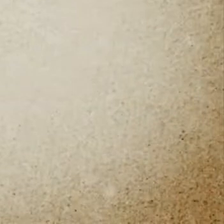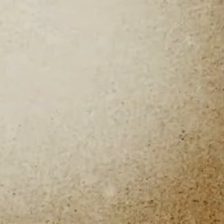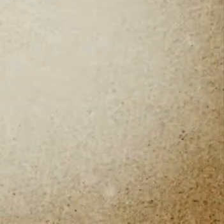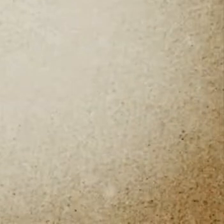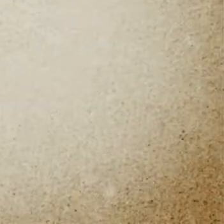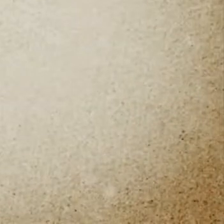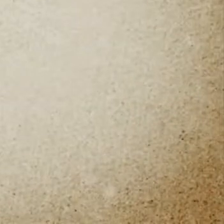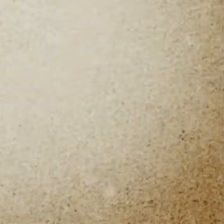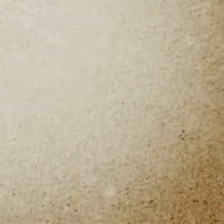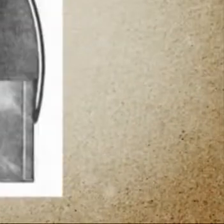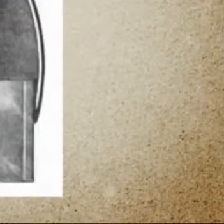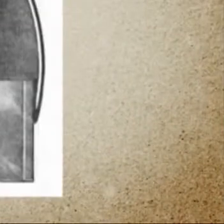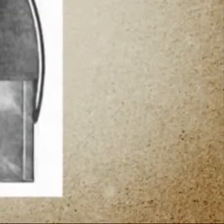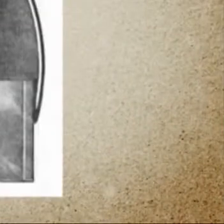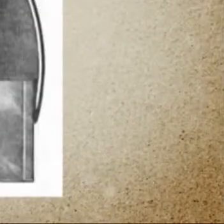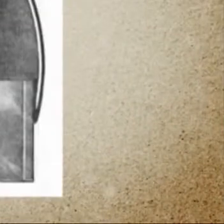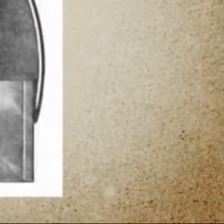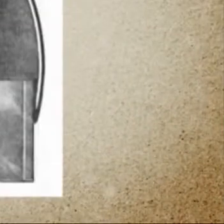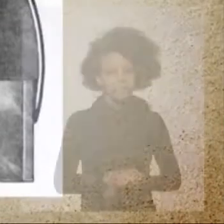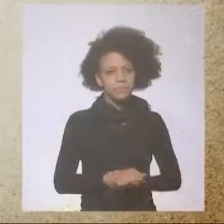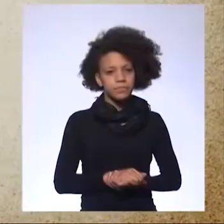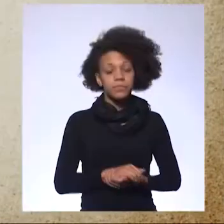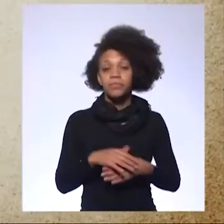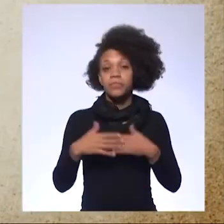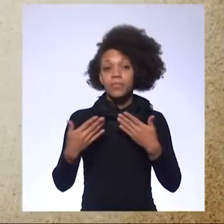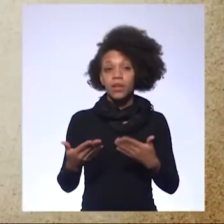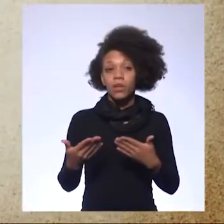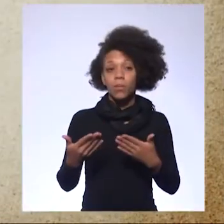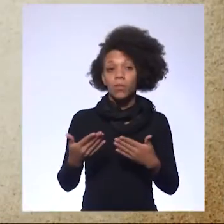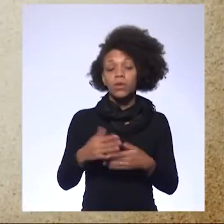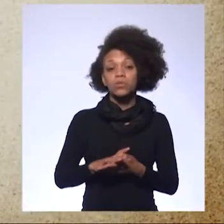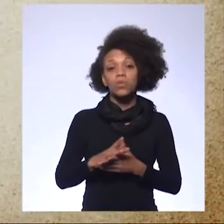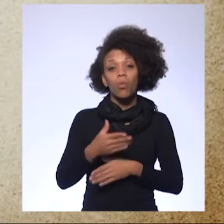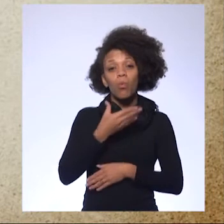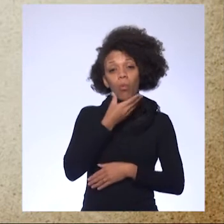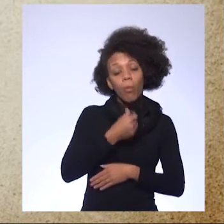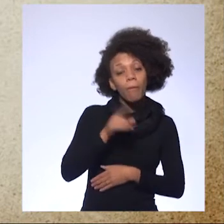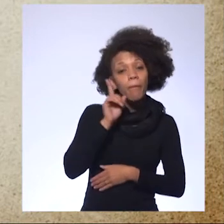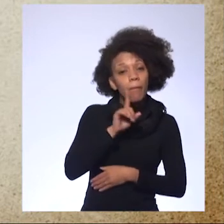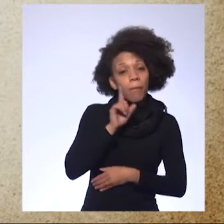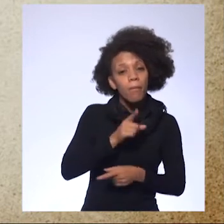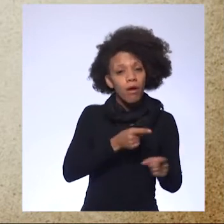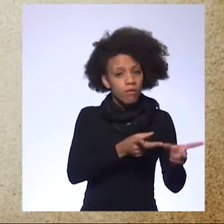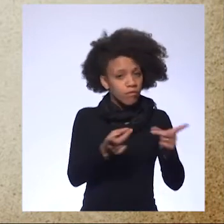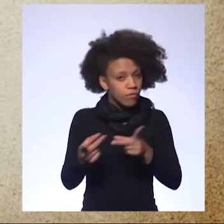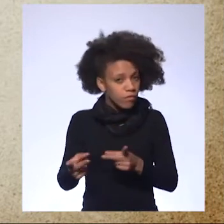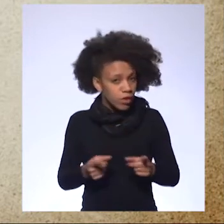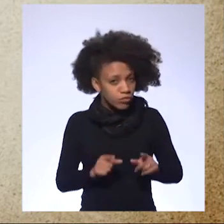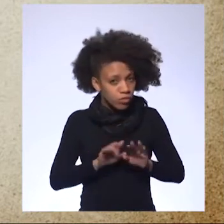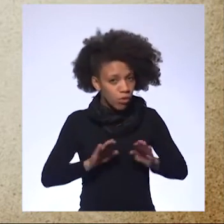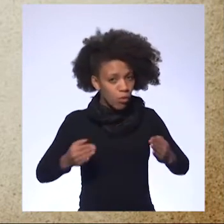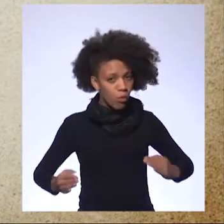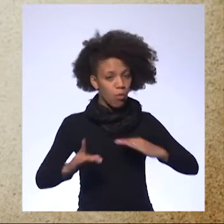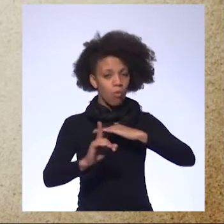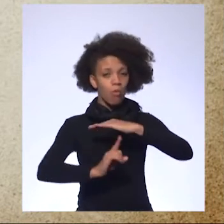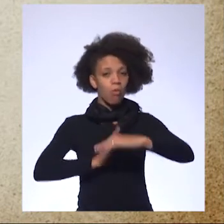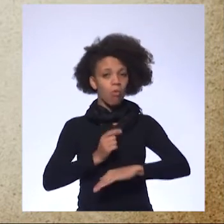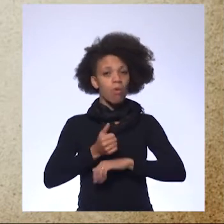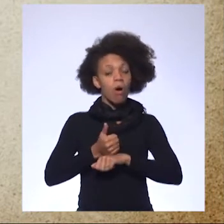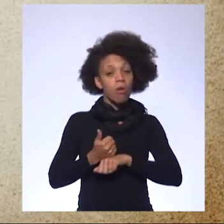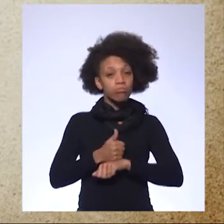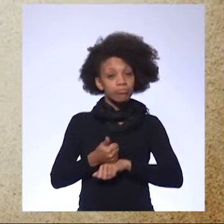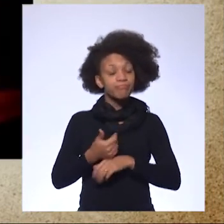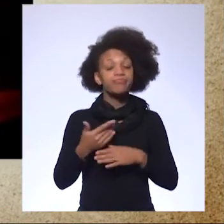Surgiu na história moderna no campo da medicina, quando um boticário americano vendia o produto às farmácias sem muito sucesso, até que